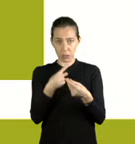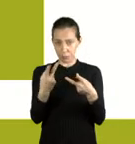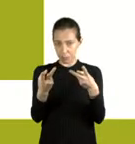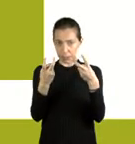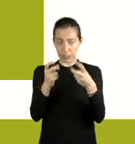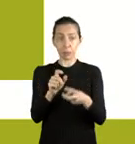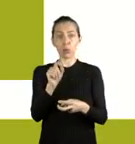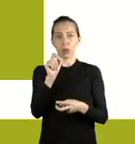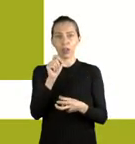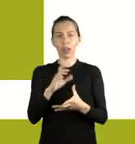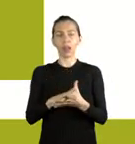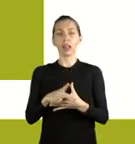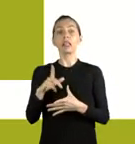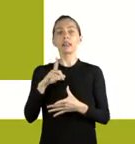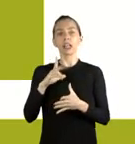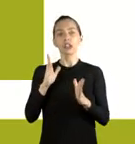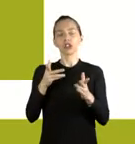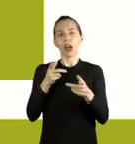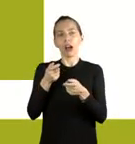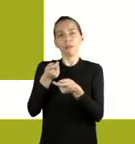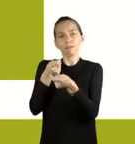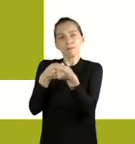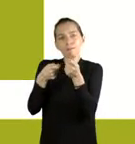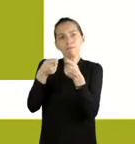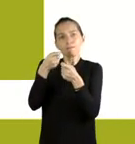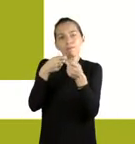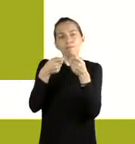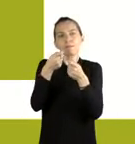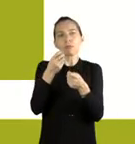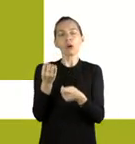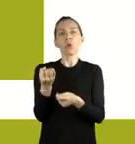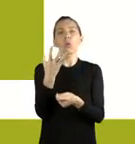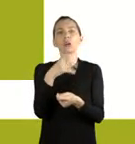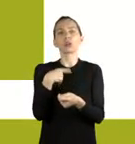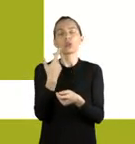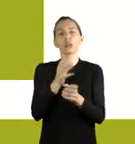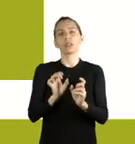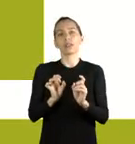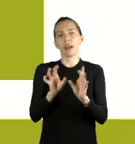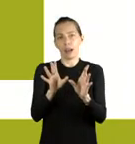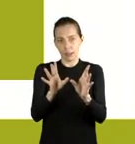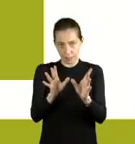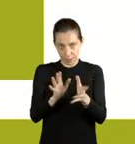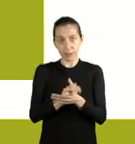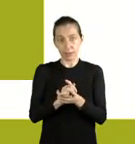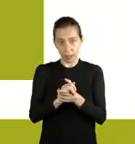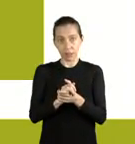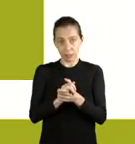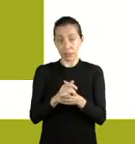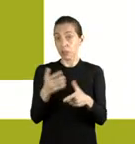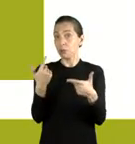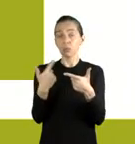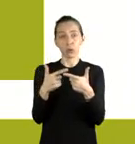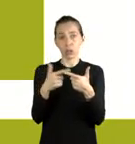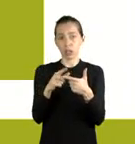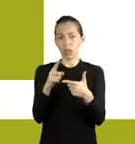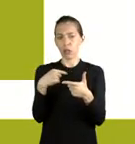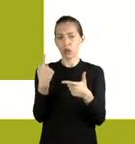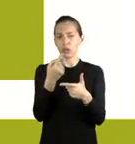que a gente já tem um controle de quanto a gente está gastando. Por quê? Eu acho